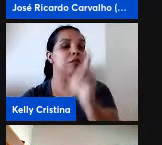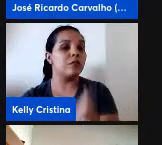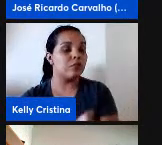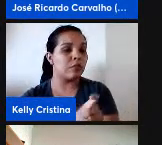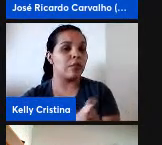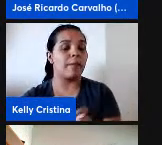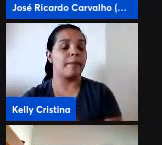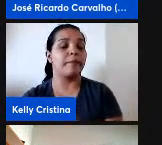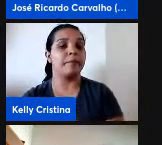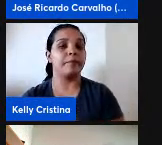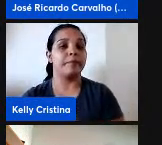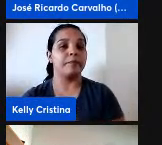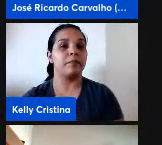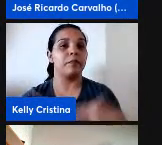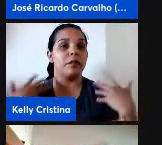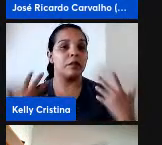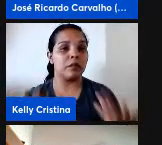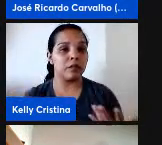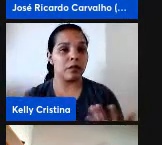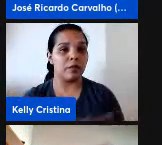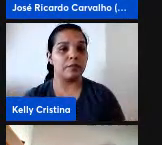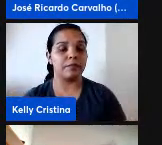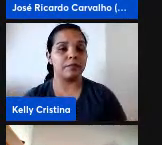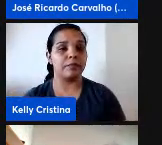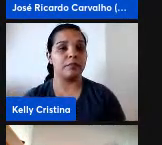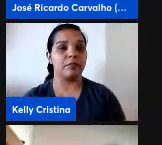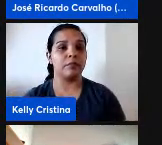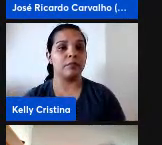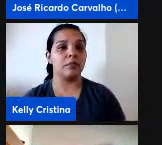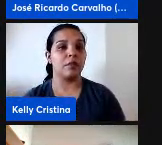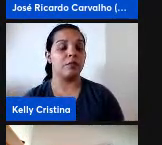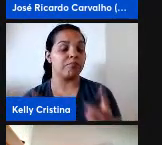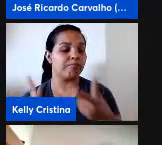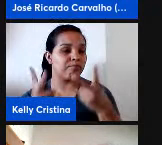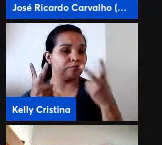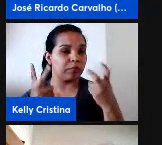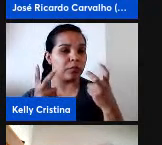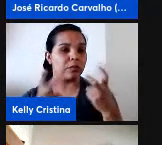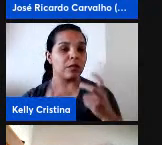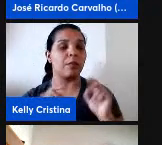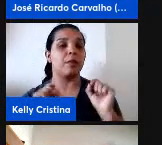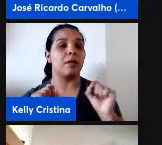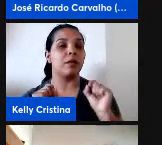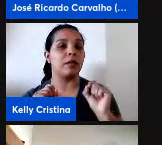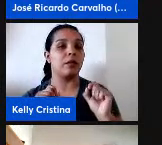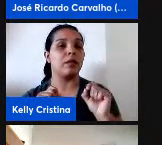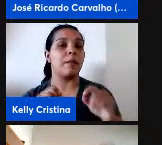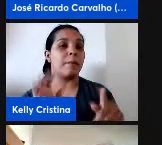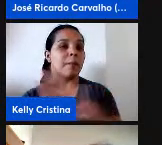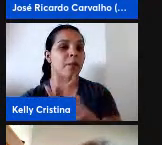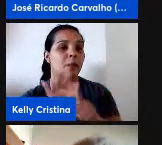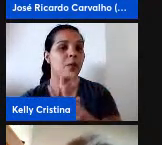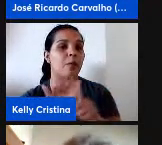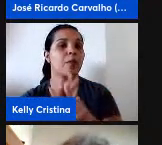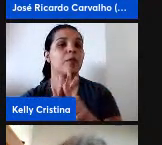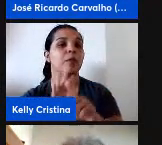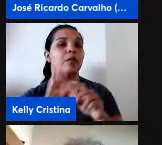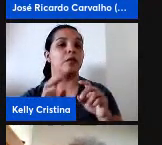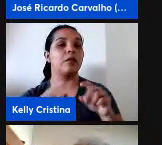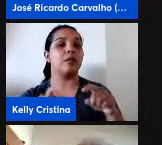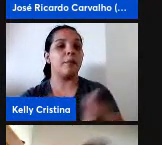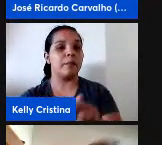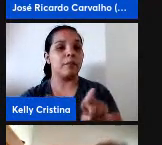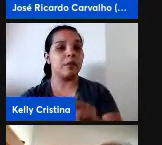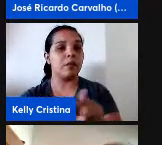né? Então, então ele chama atenção para essas questões estilísticas, as questões semânticas e as